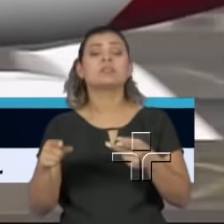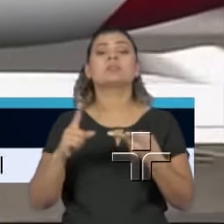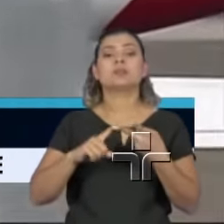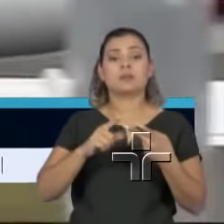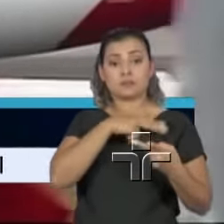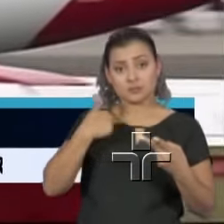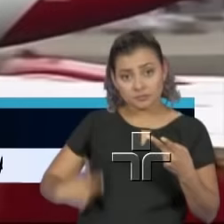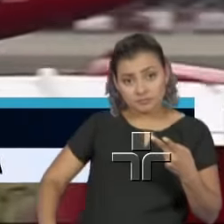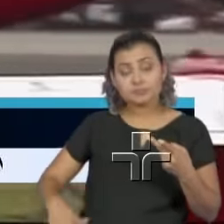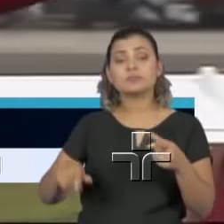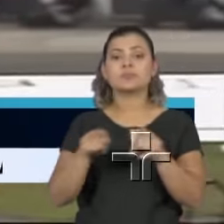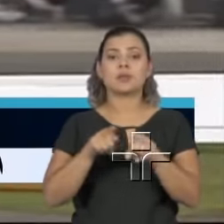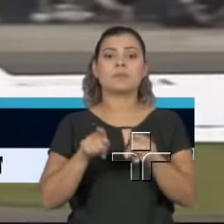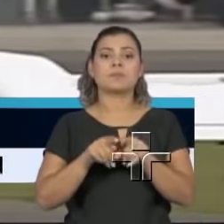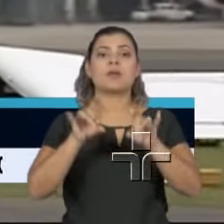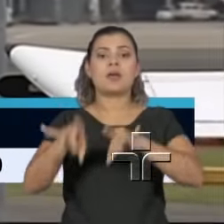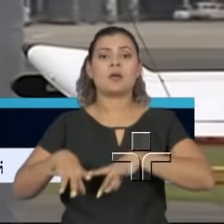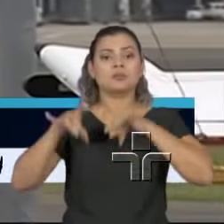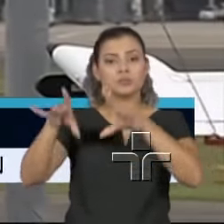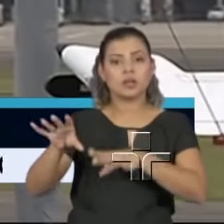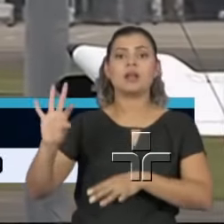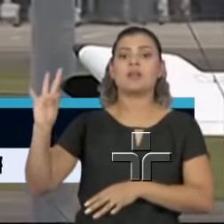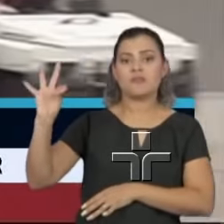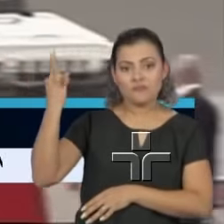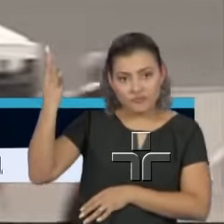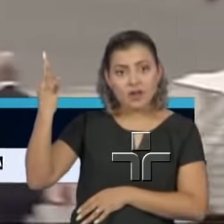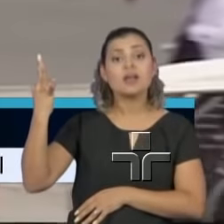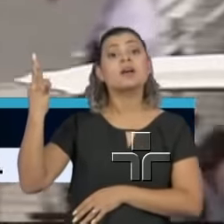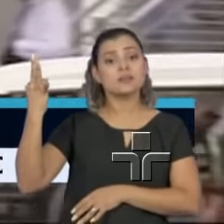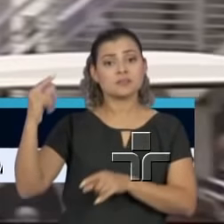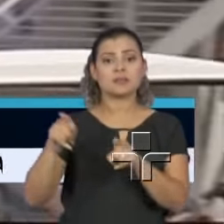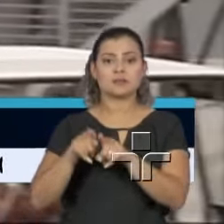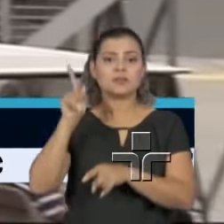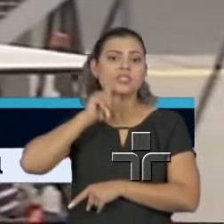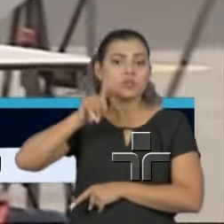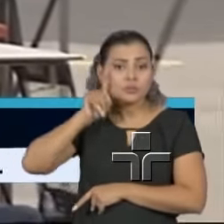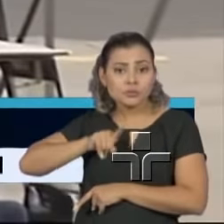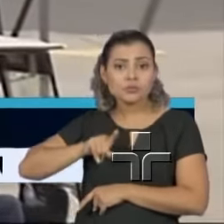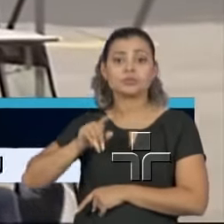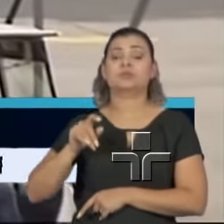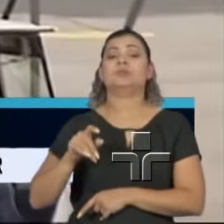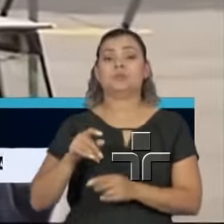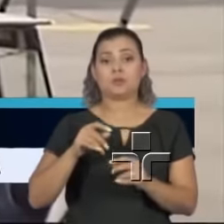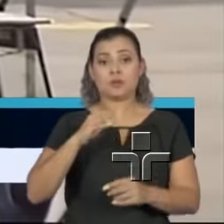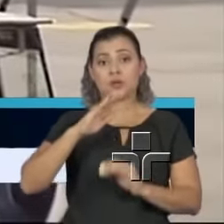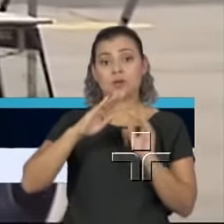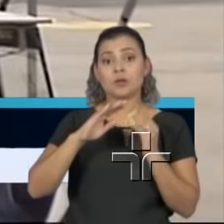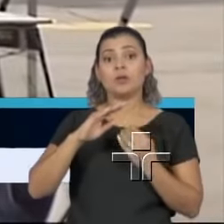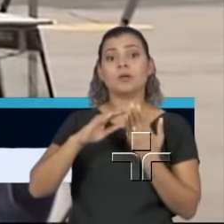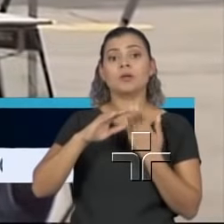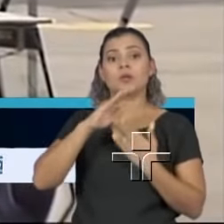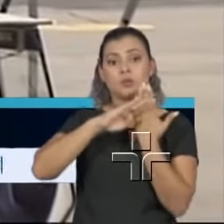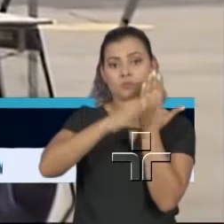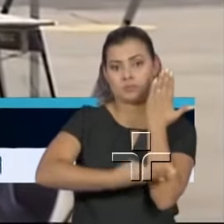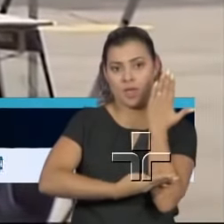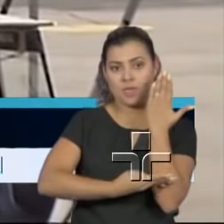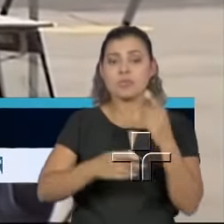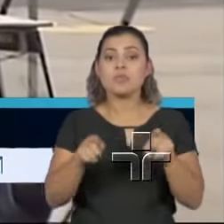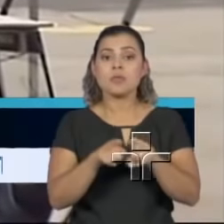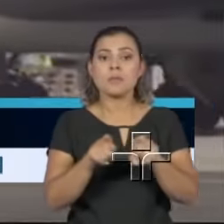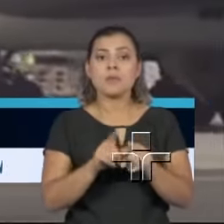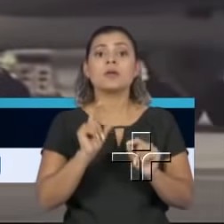da Austrália, Air France, Emirates, Lufthansa e Fly Dubai. Algumas companhias aéreas cancelaram por